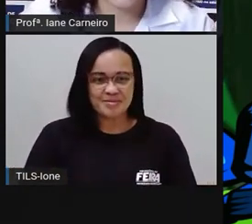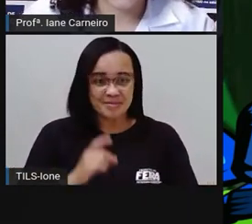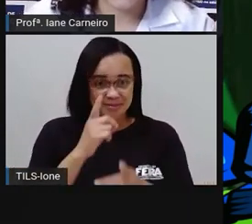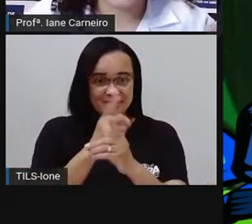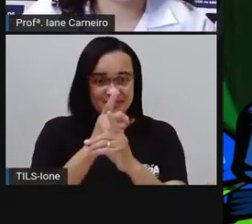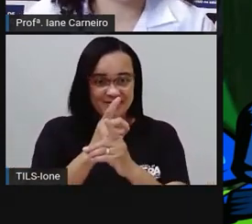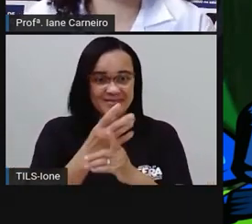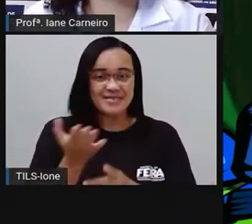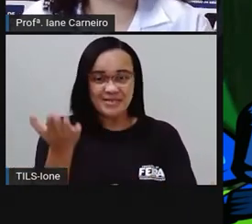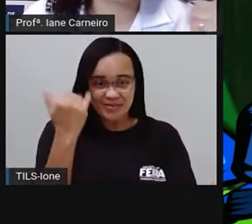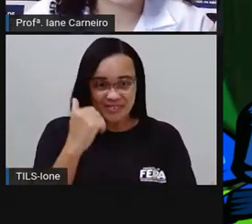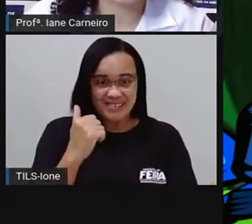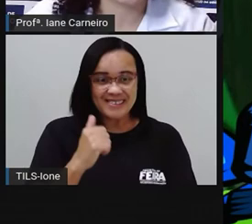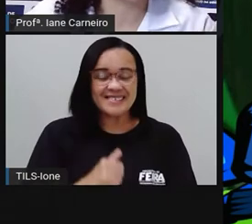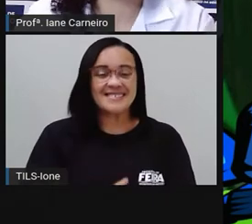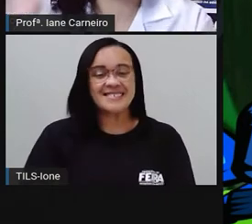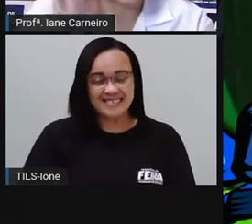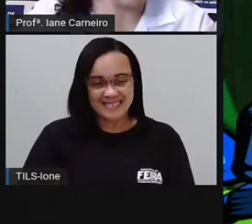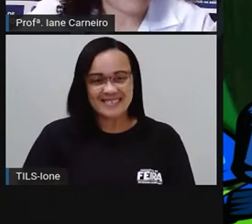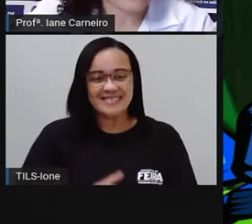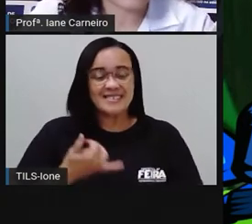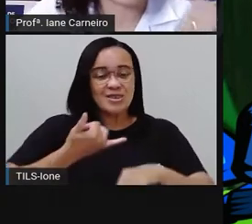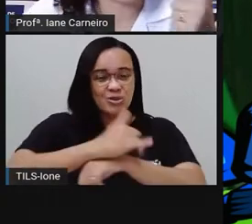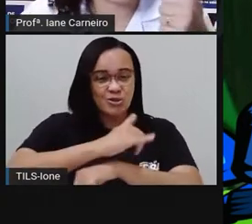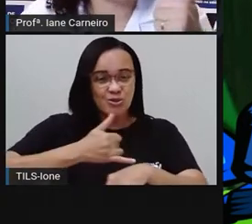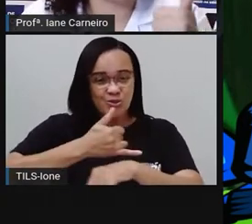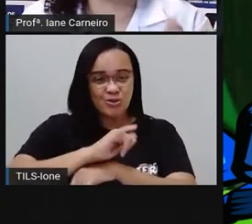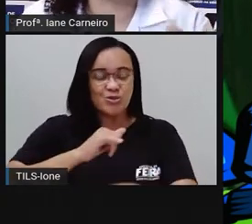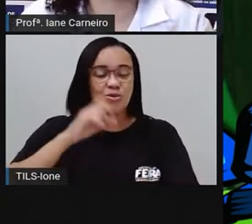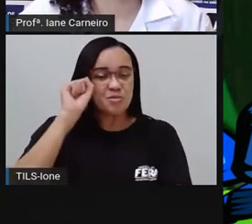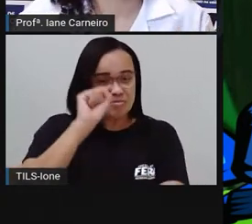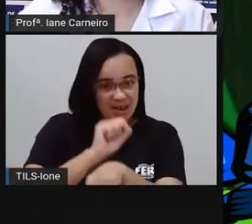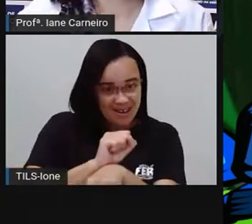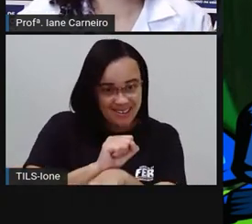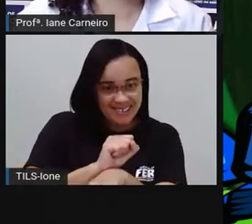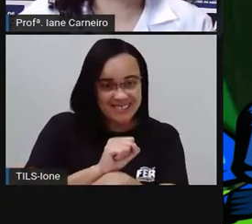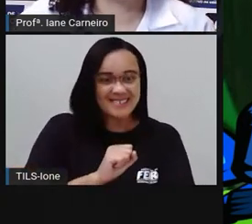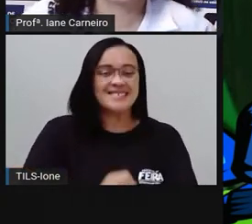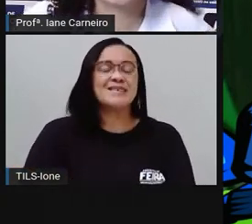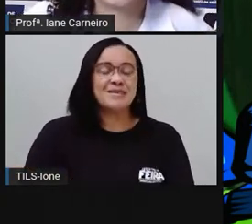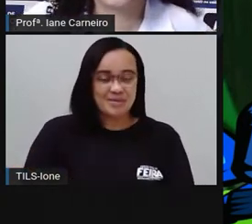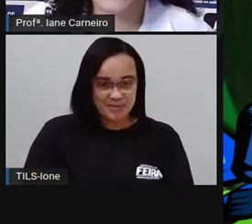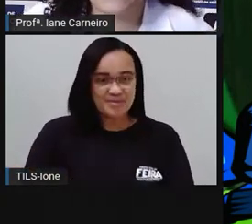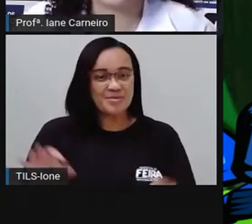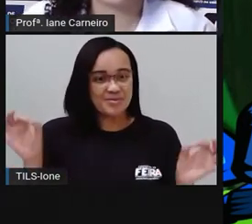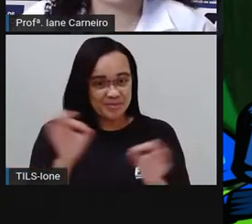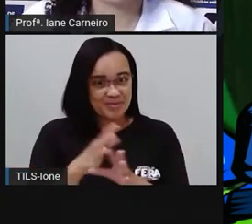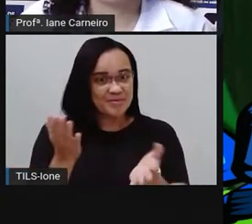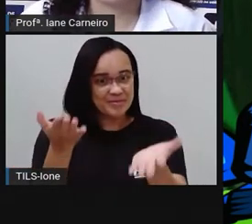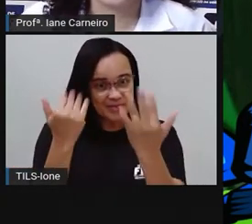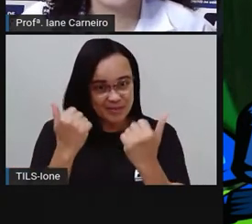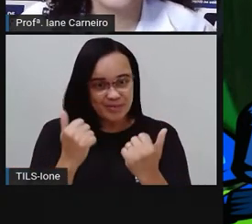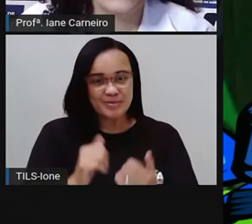Achou? Vem correndo. Se você está no YouTube, você pausa, tá certo? Pronto, vamos lá.